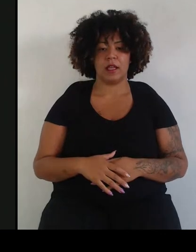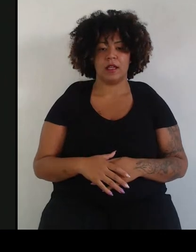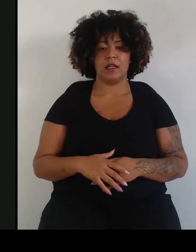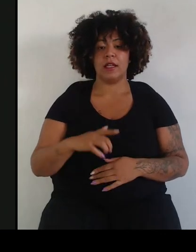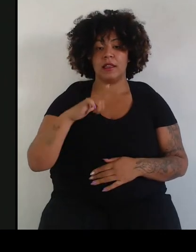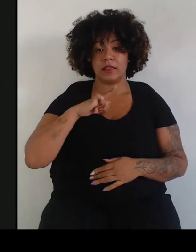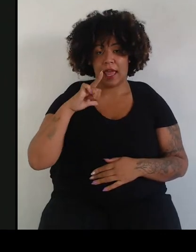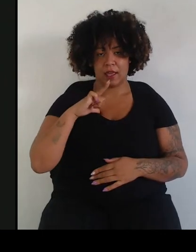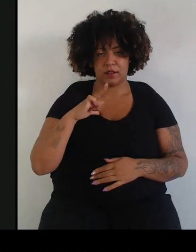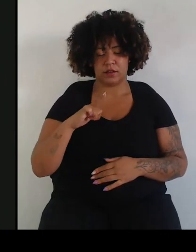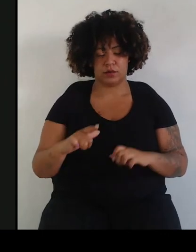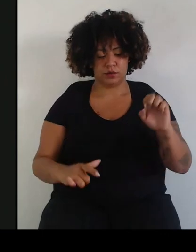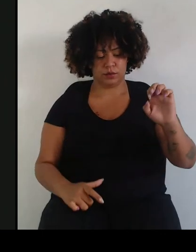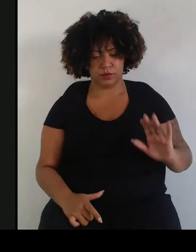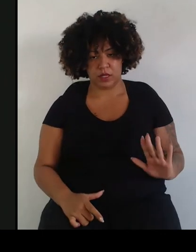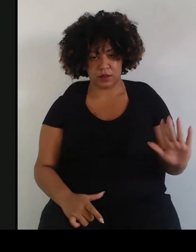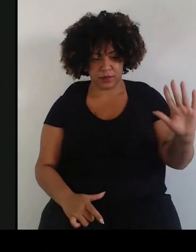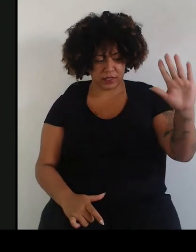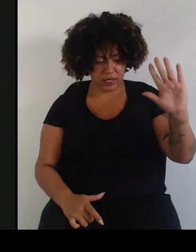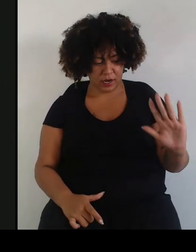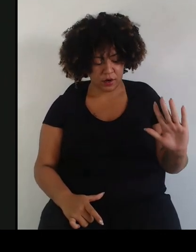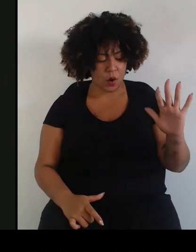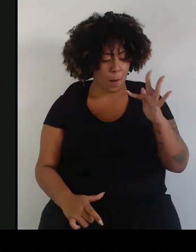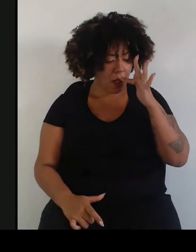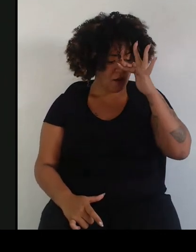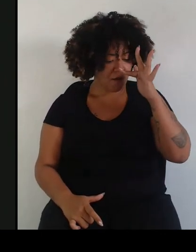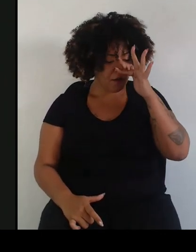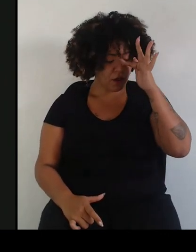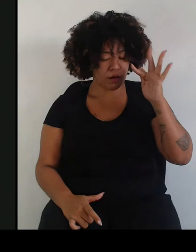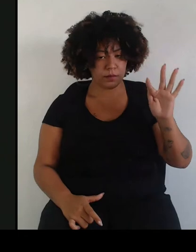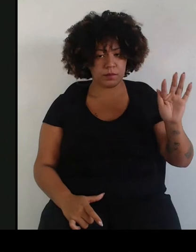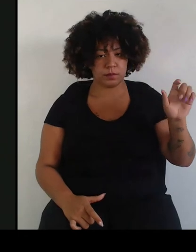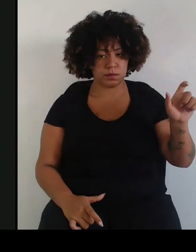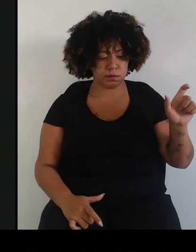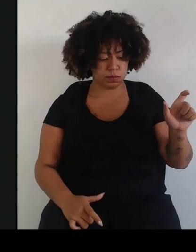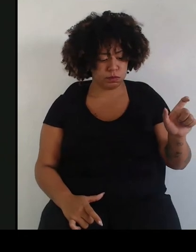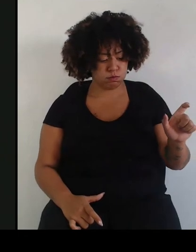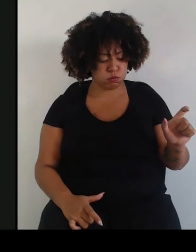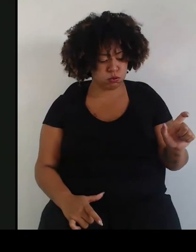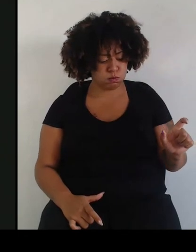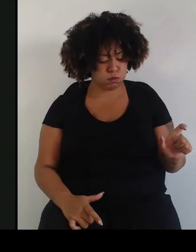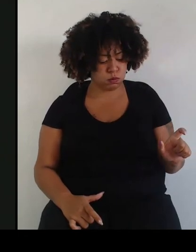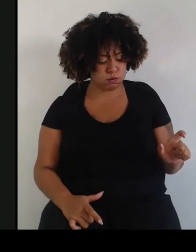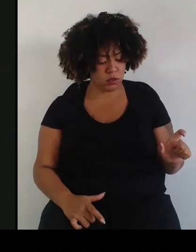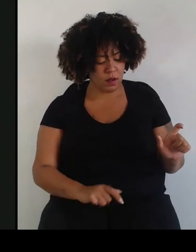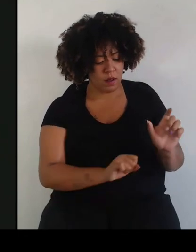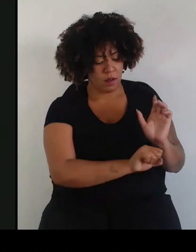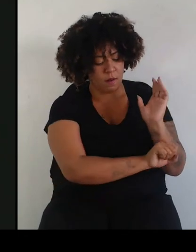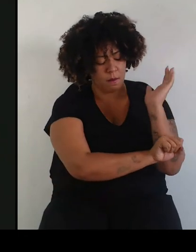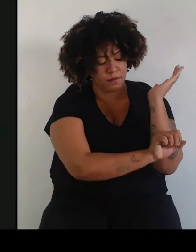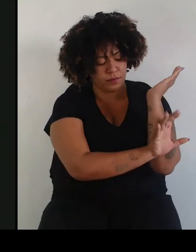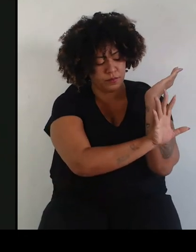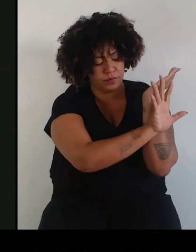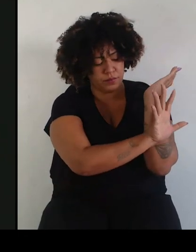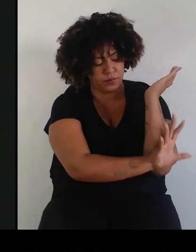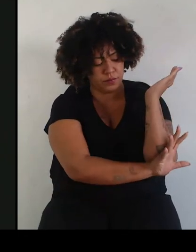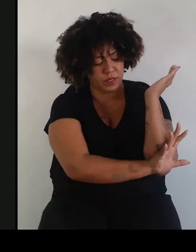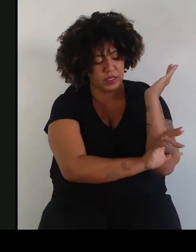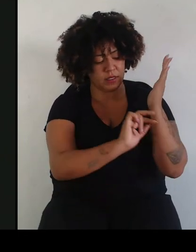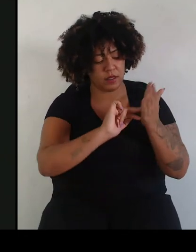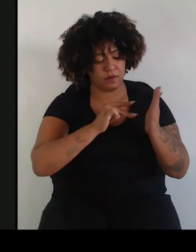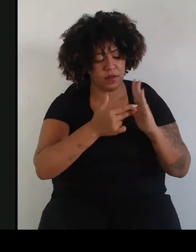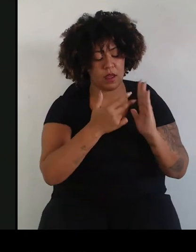quebrada de uma maneira é muito simples a força e entre as pernas dela